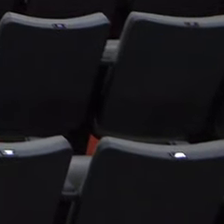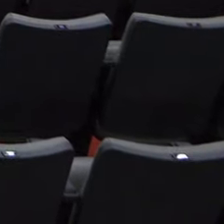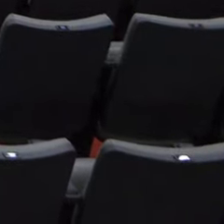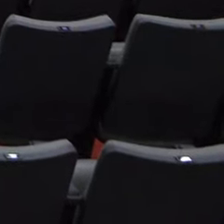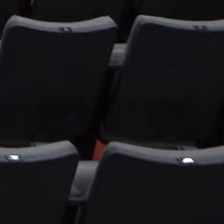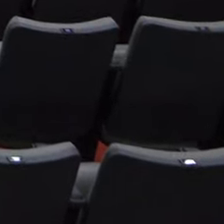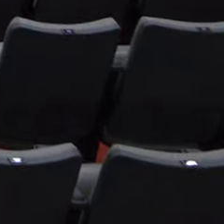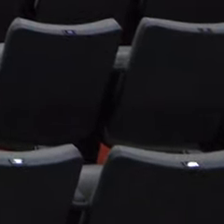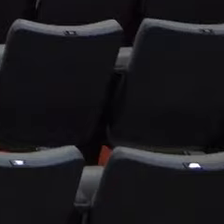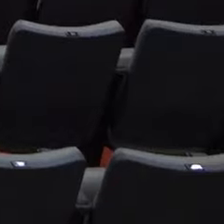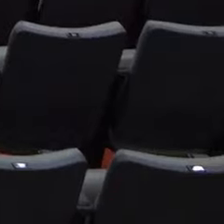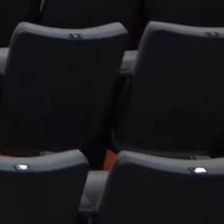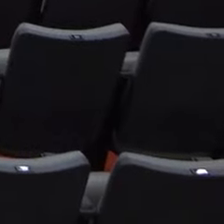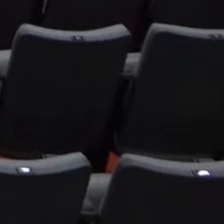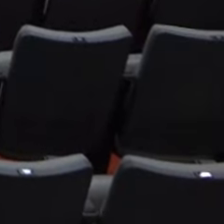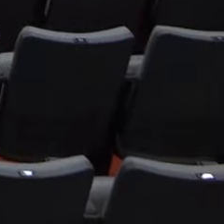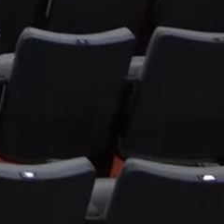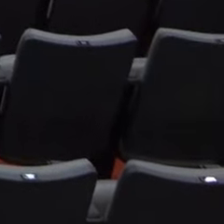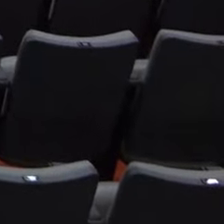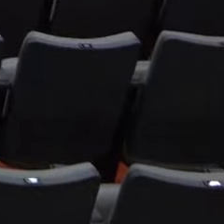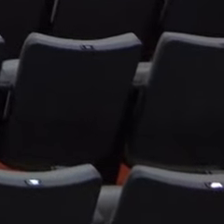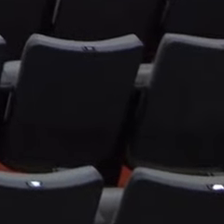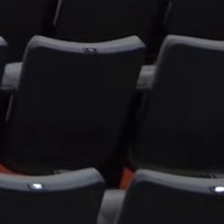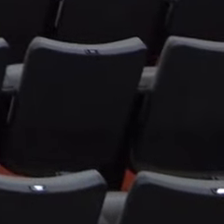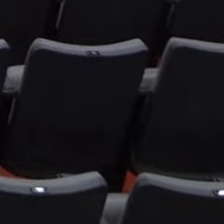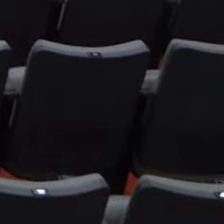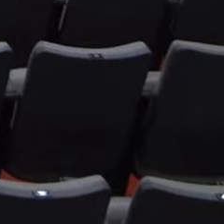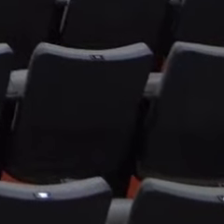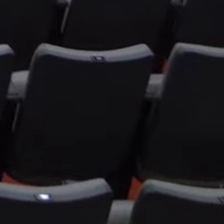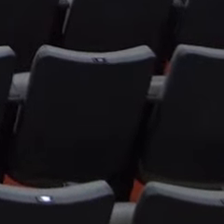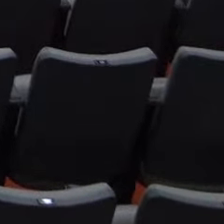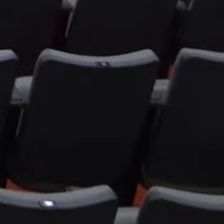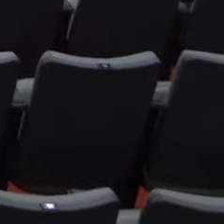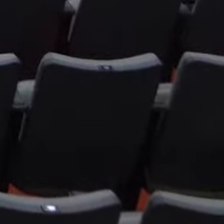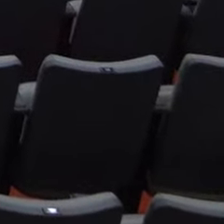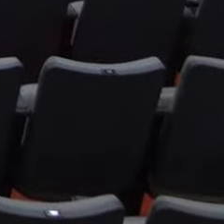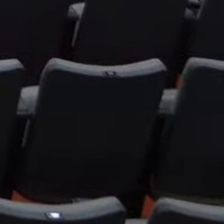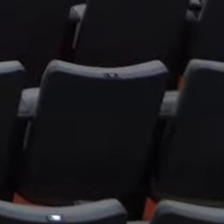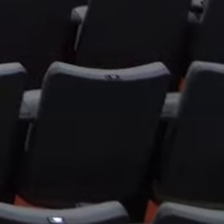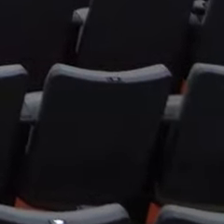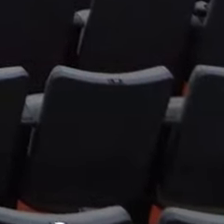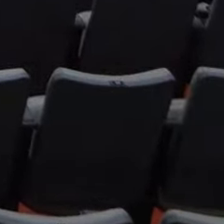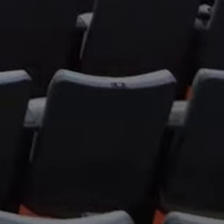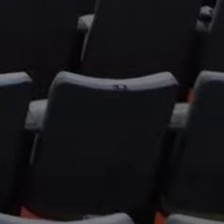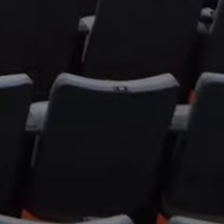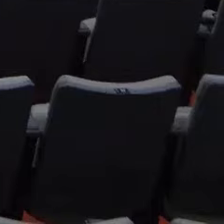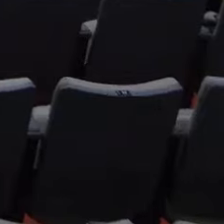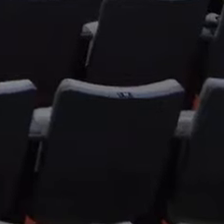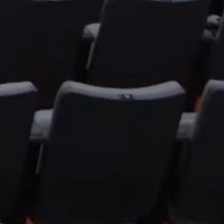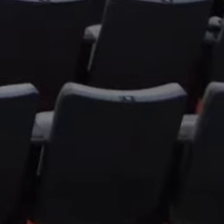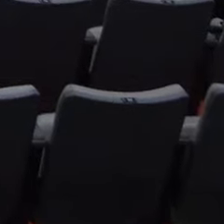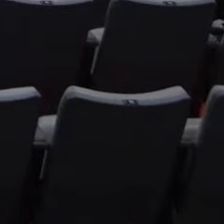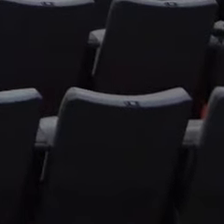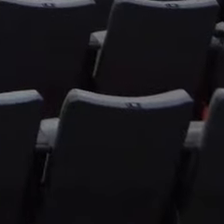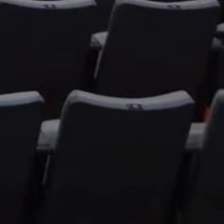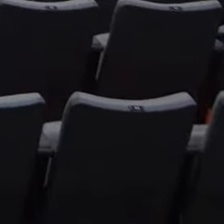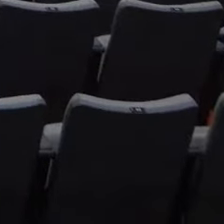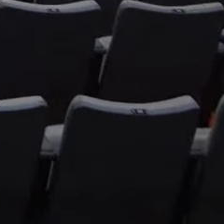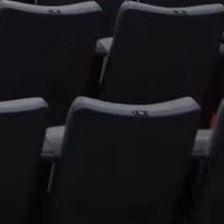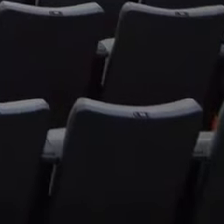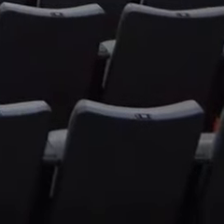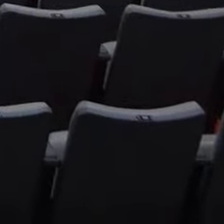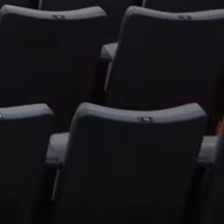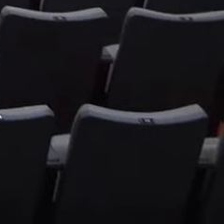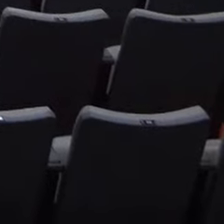suspender a presidência nos termos do artigo 132 parágrafo 1º do Regimento Interno dispensa a leitura da ata da reunião anterior considera